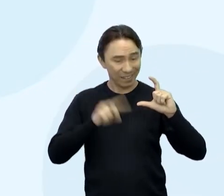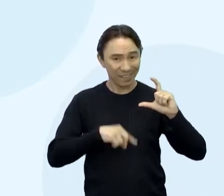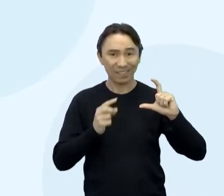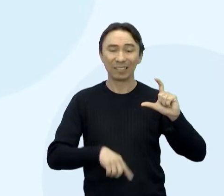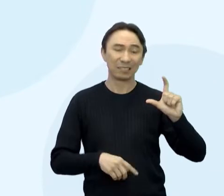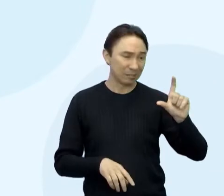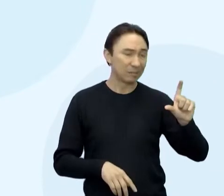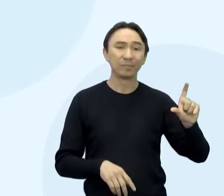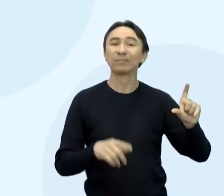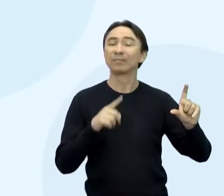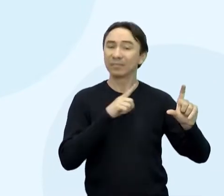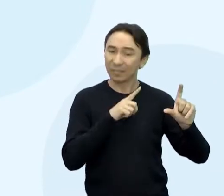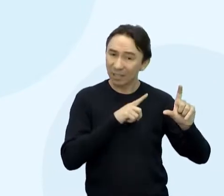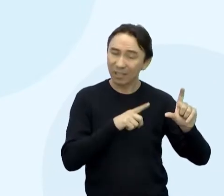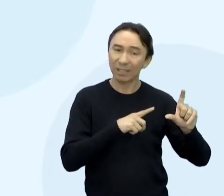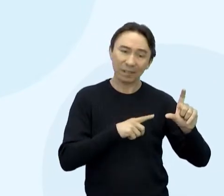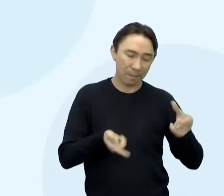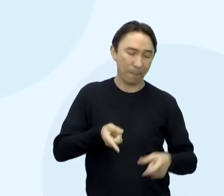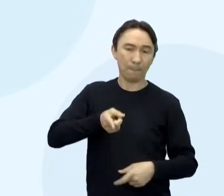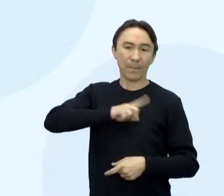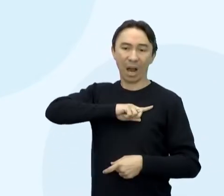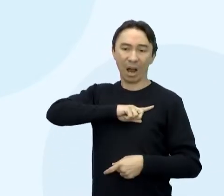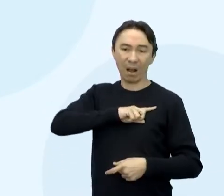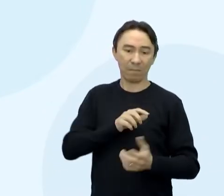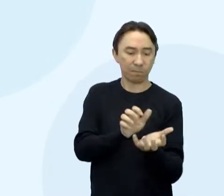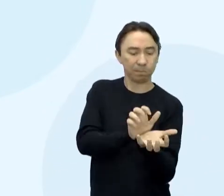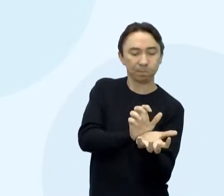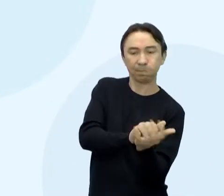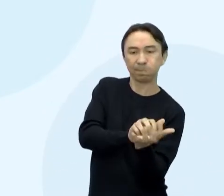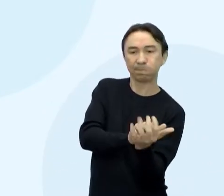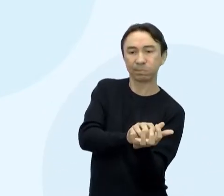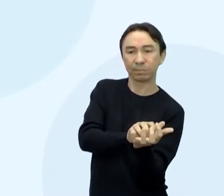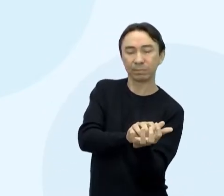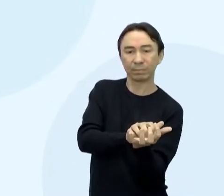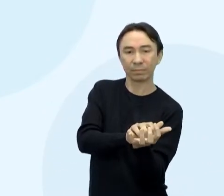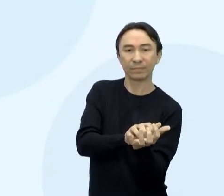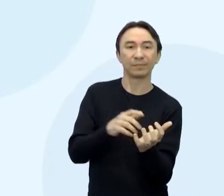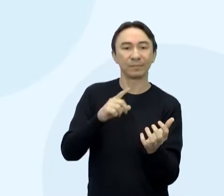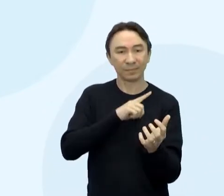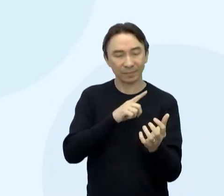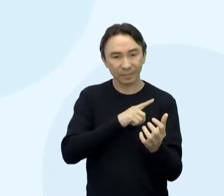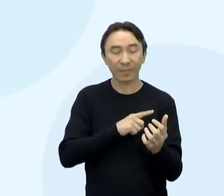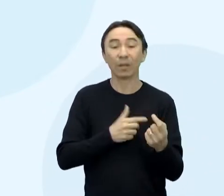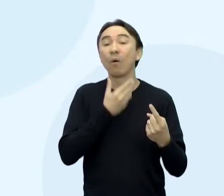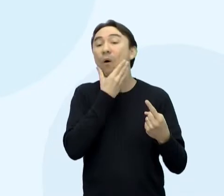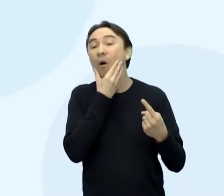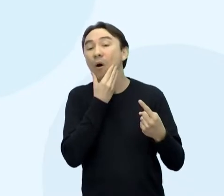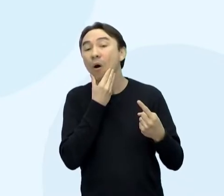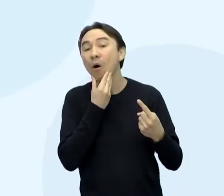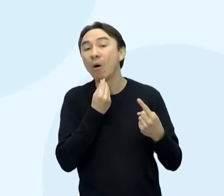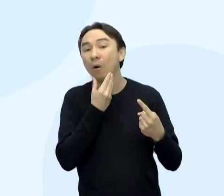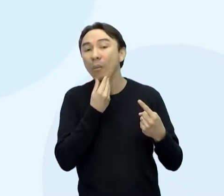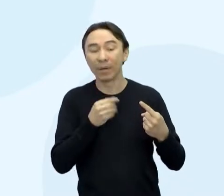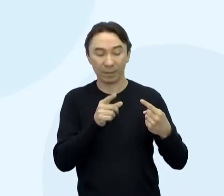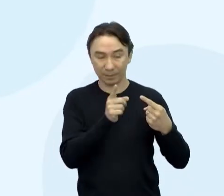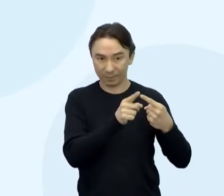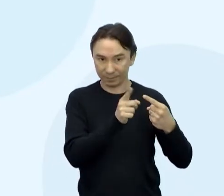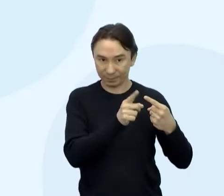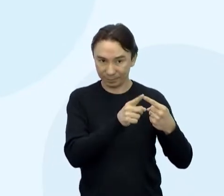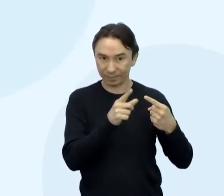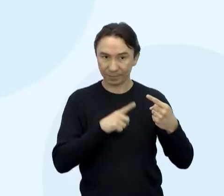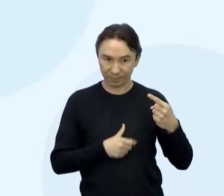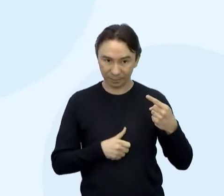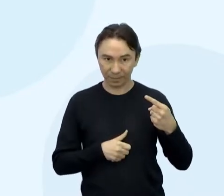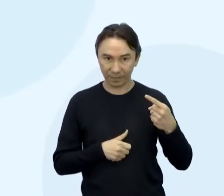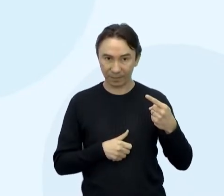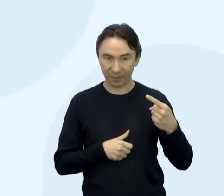em relação ao prognatismo mandibular. Então aqui eu tenho um homem, né? Então tem aqui o símbolozinho